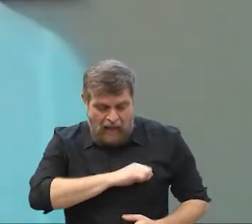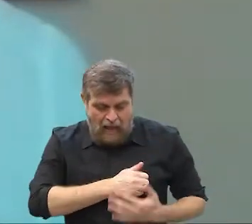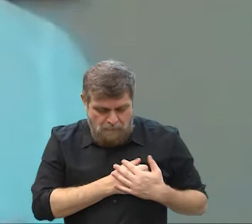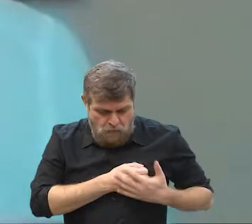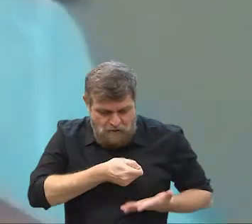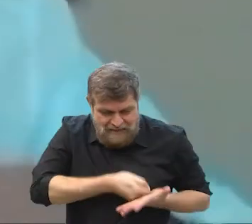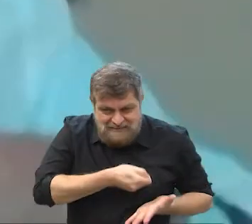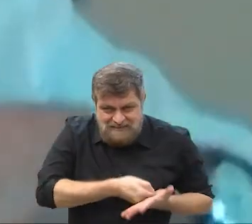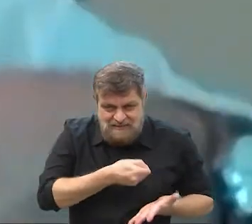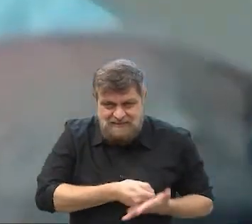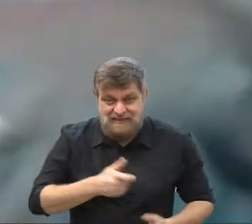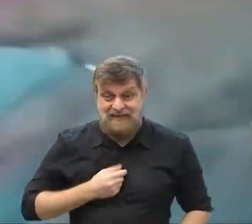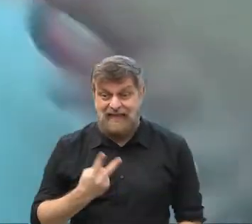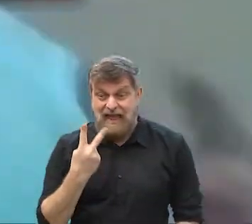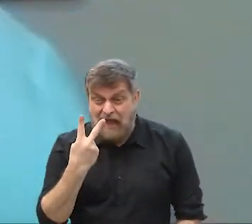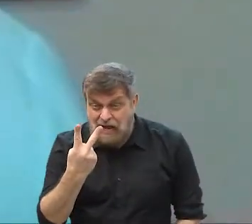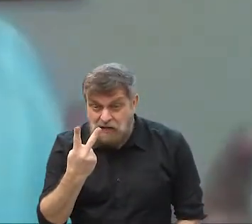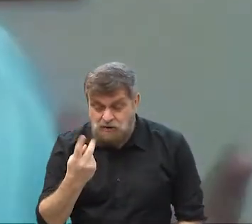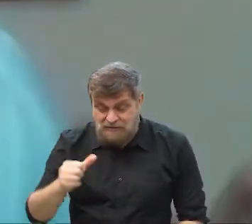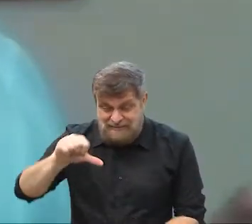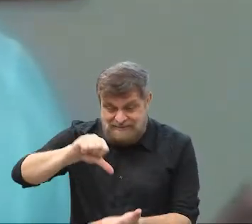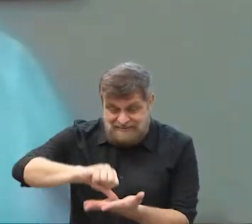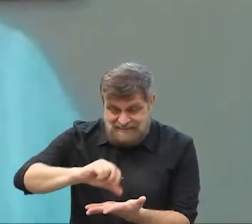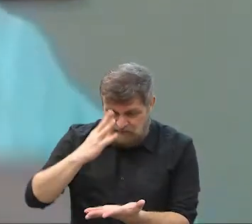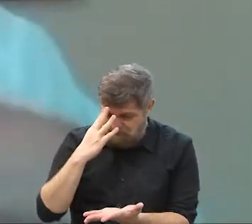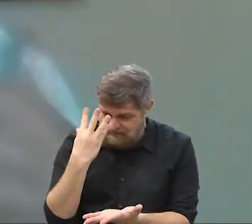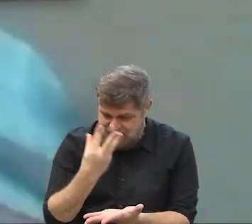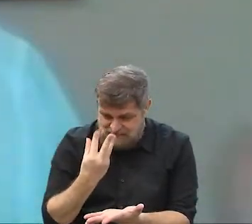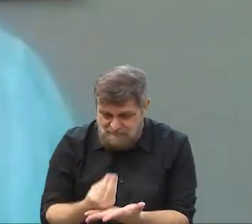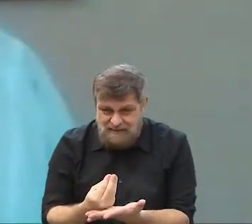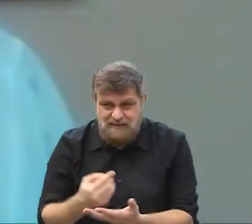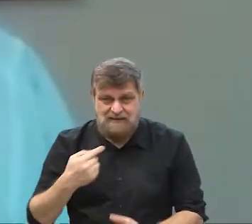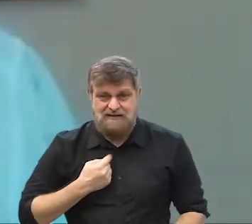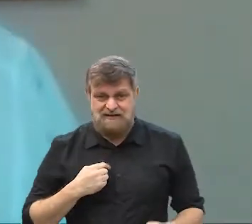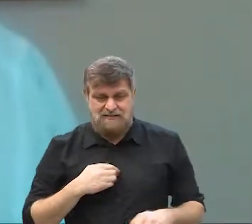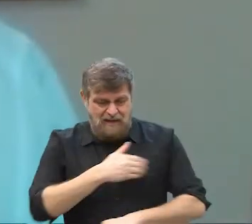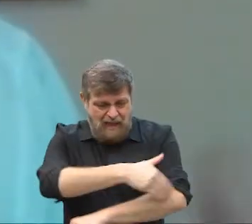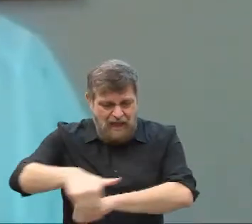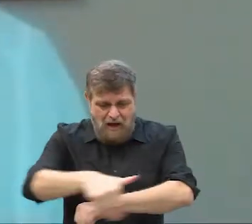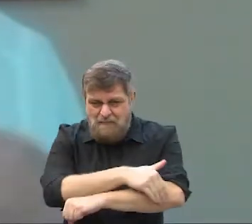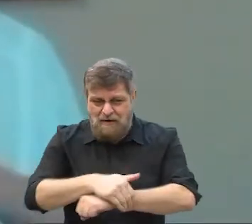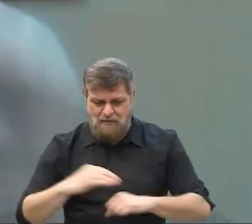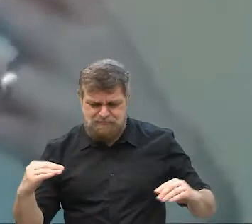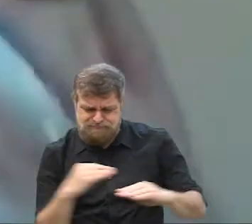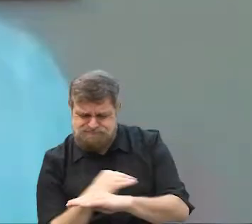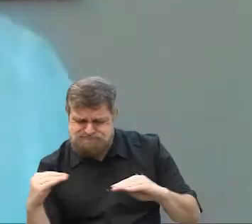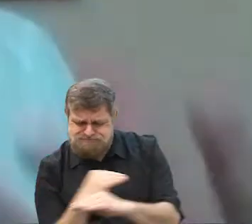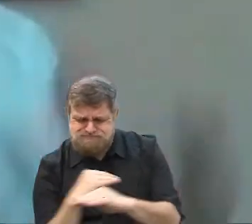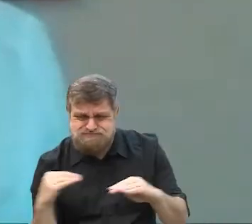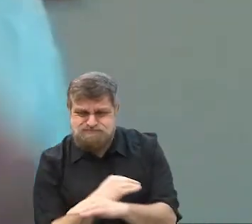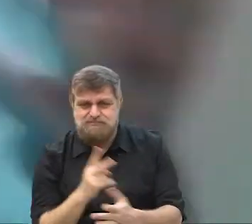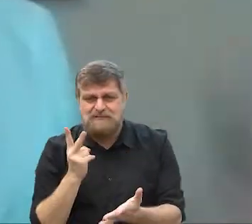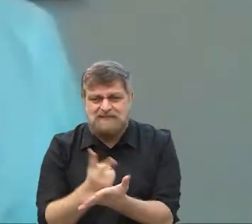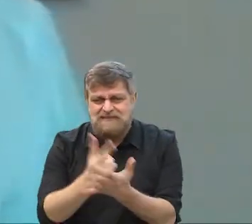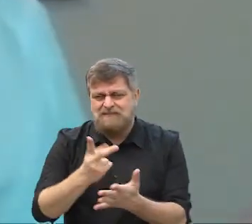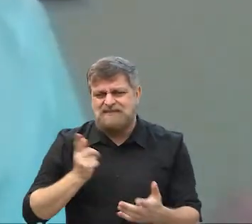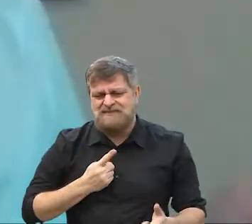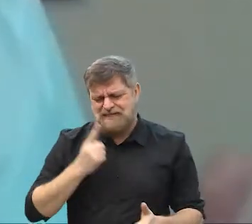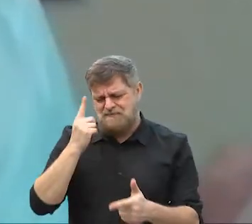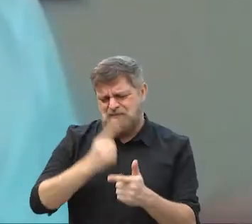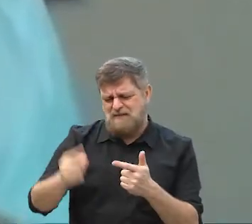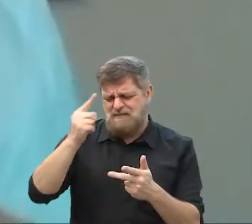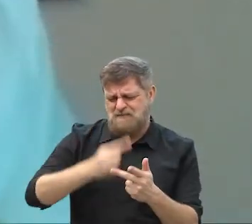ali. Então, é uma rua que tem muito movimento, mas muito movimento mesmo. Sim. E quase sempre havia